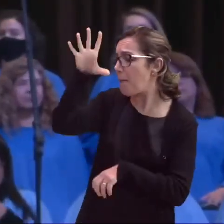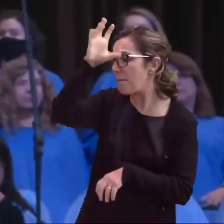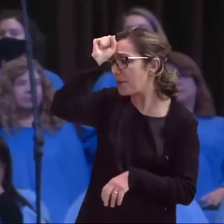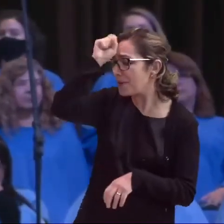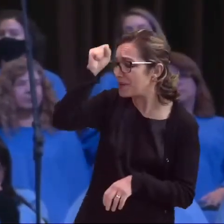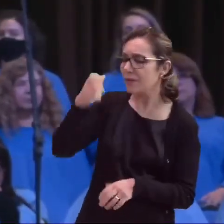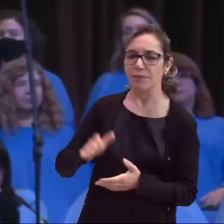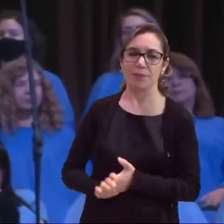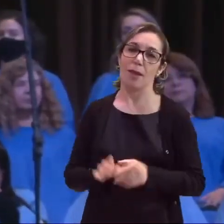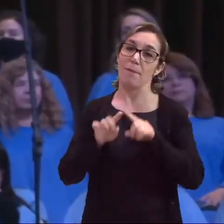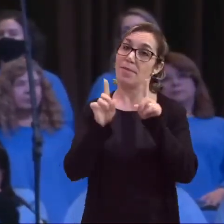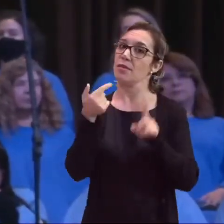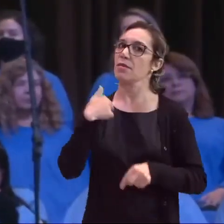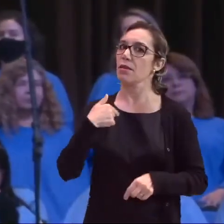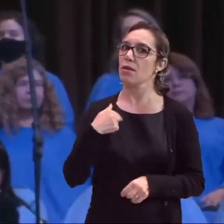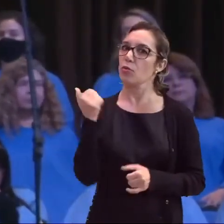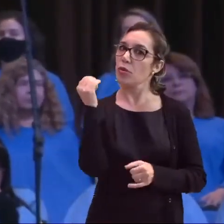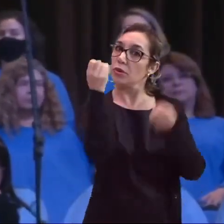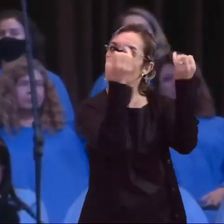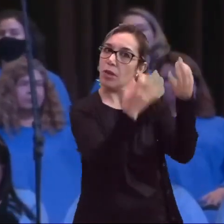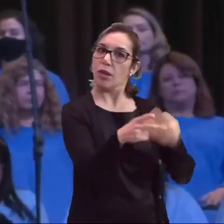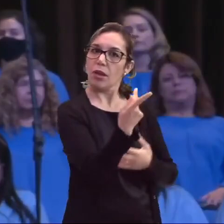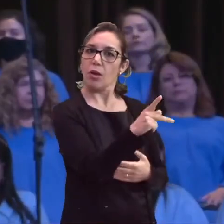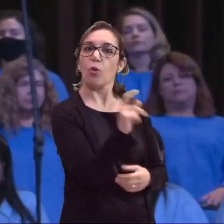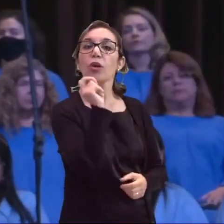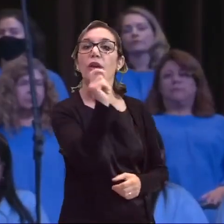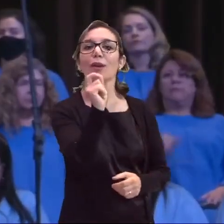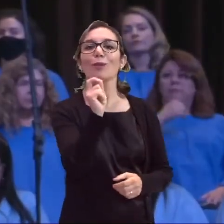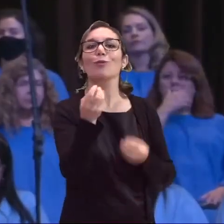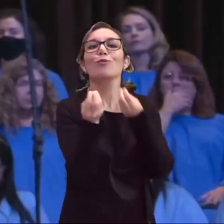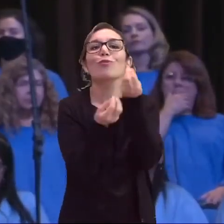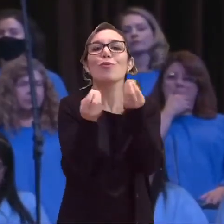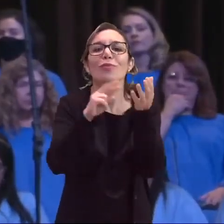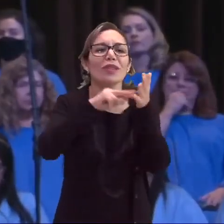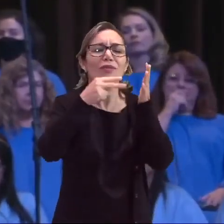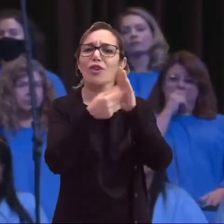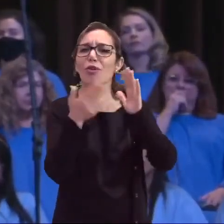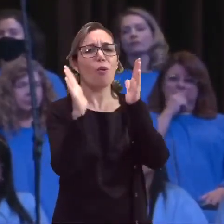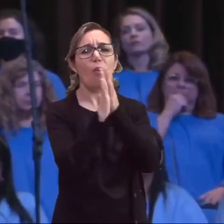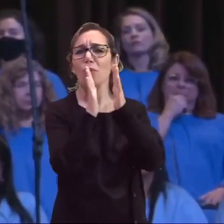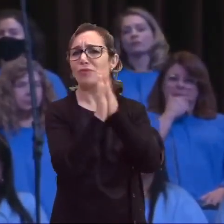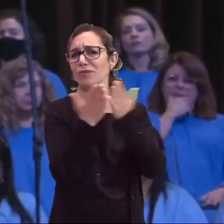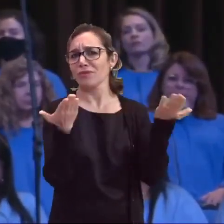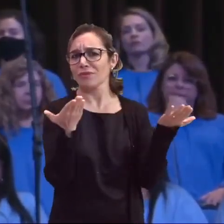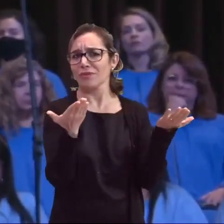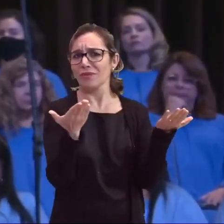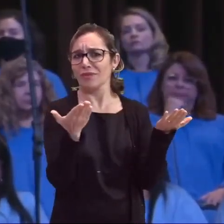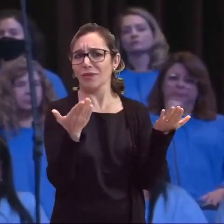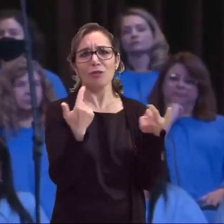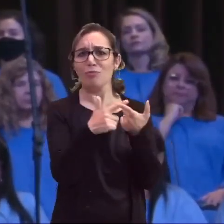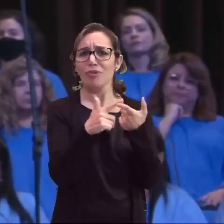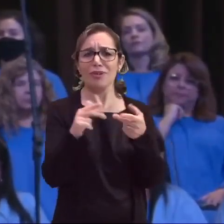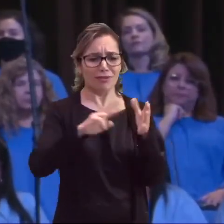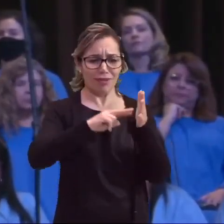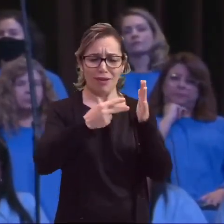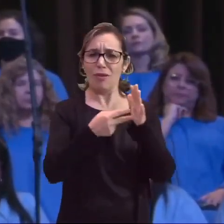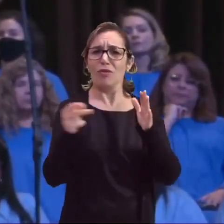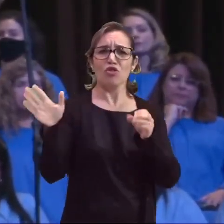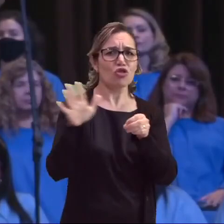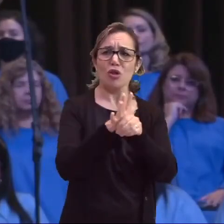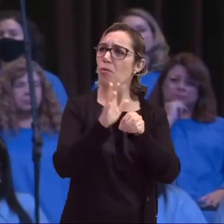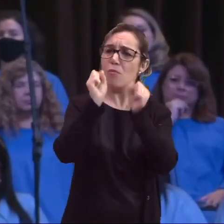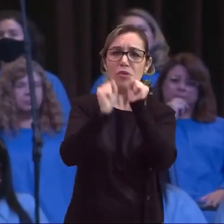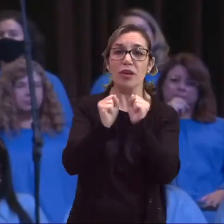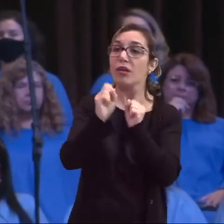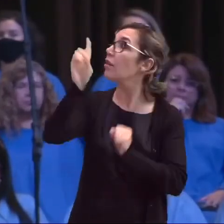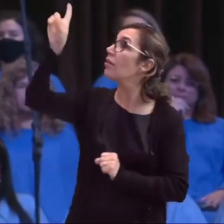ele sobre o que significa orar que o poder vem da Graça de Deus em Cristo Jesus que não tá nas nossas